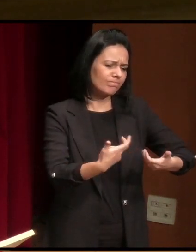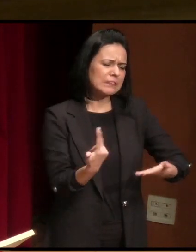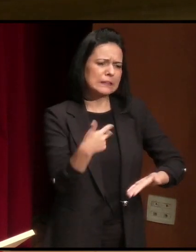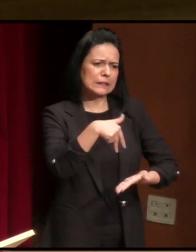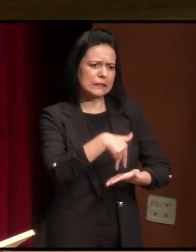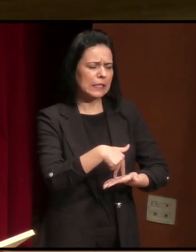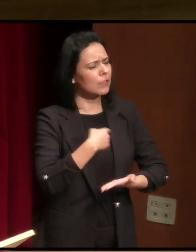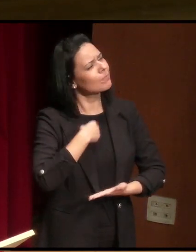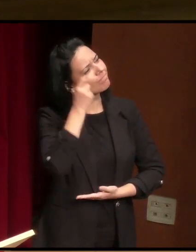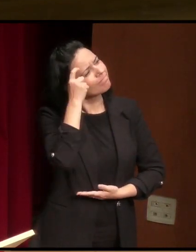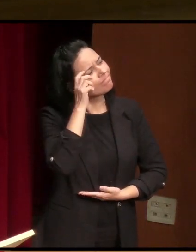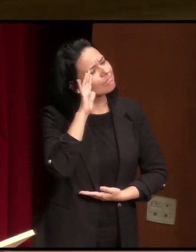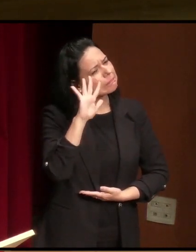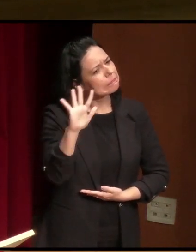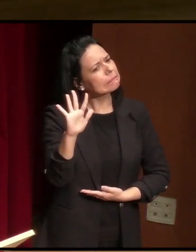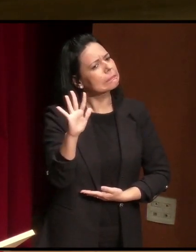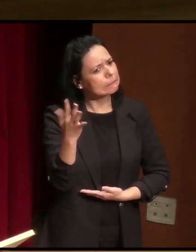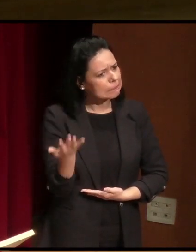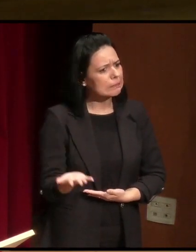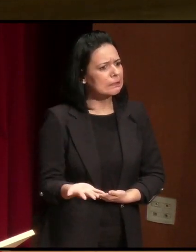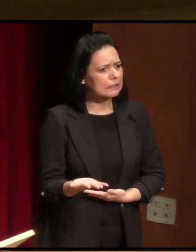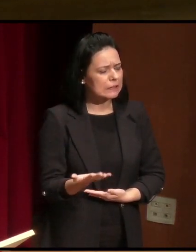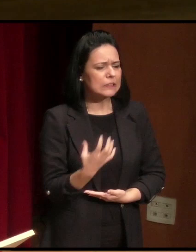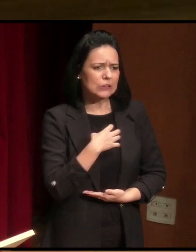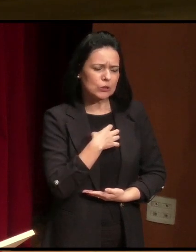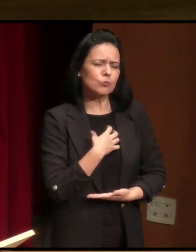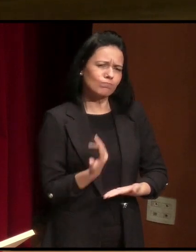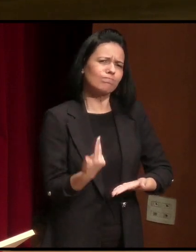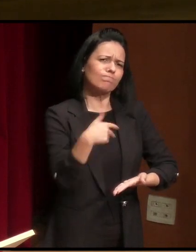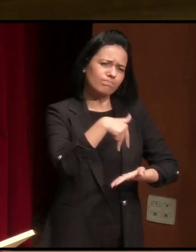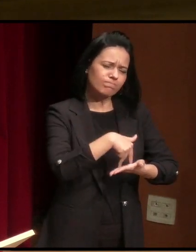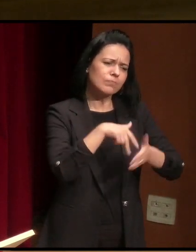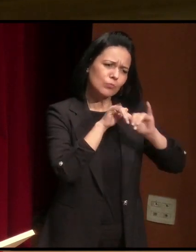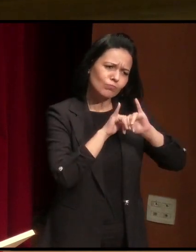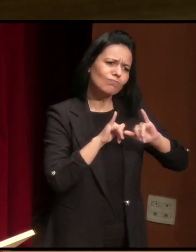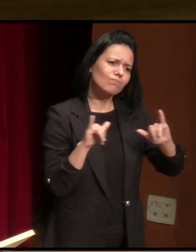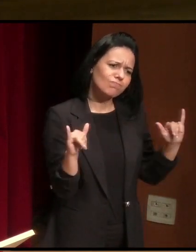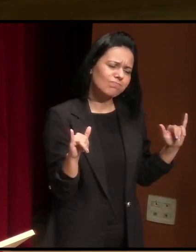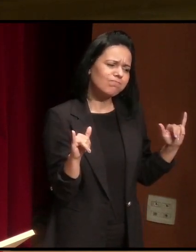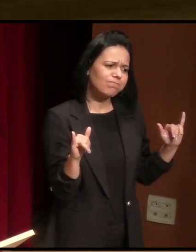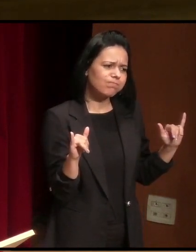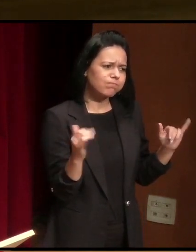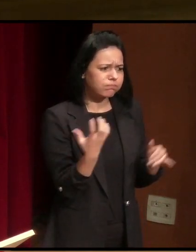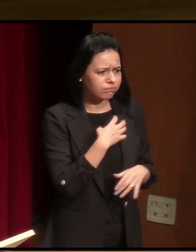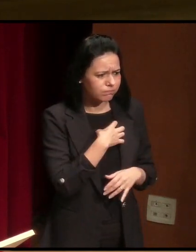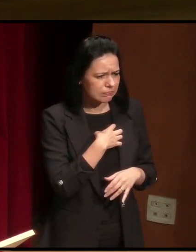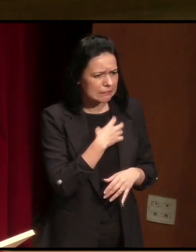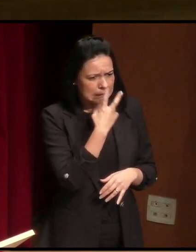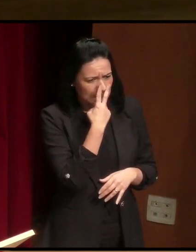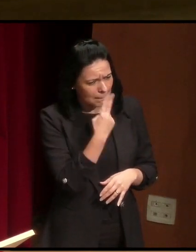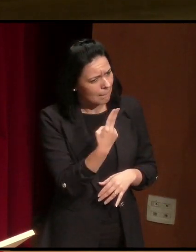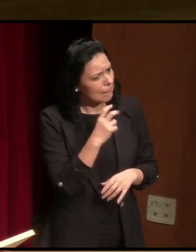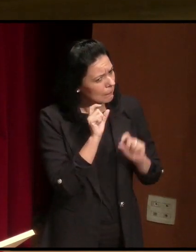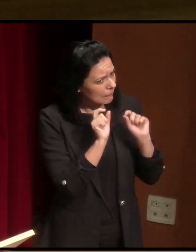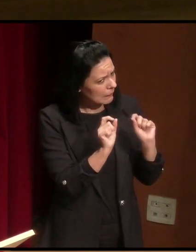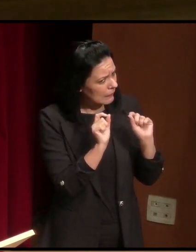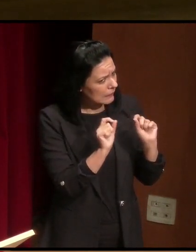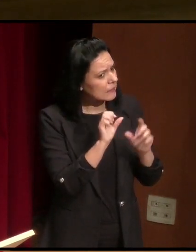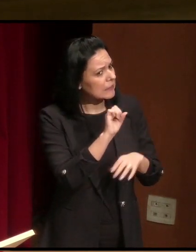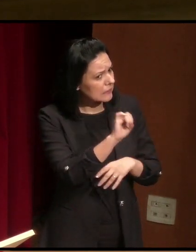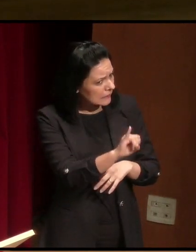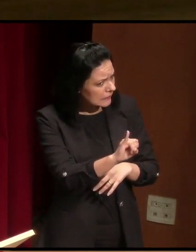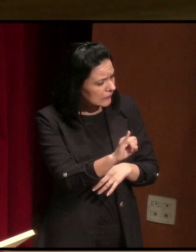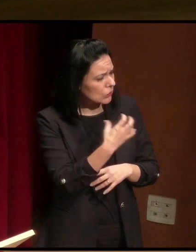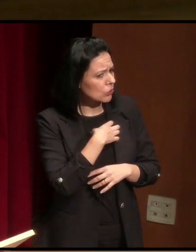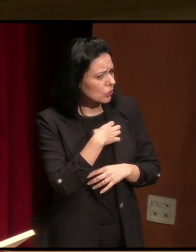assim, falei, gente, tá, eles vão pedir para falar alguma coisa, no mínimo todo mundo vai esperar, se for para eu falar